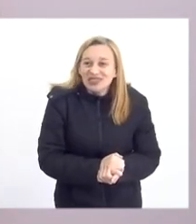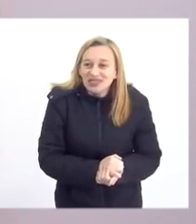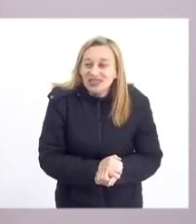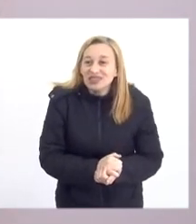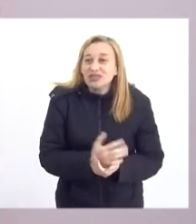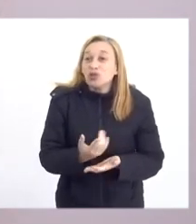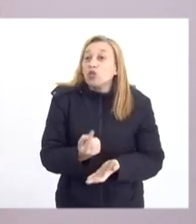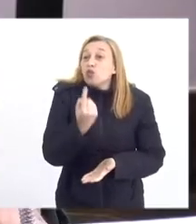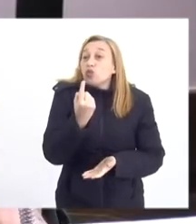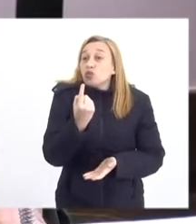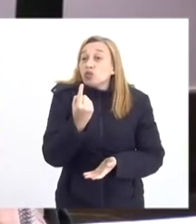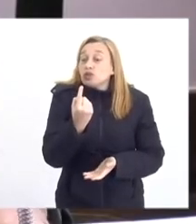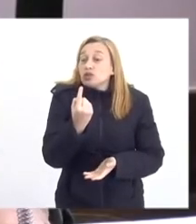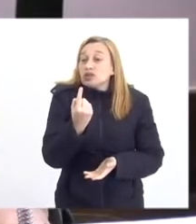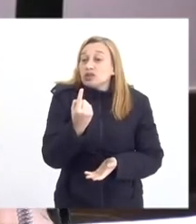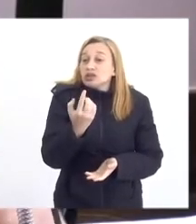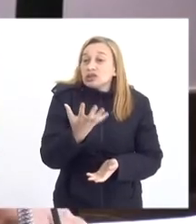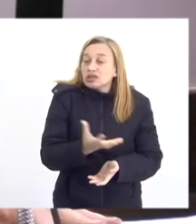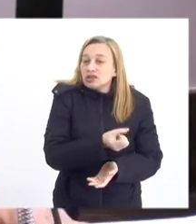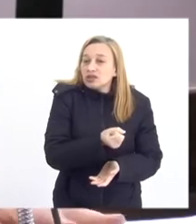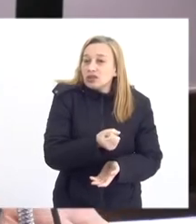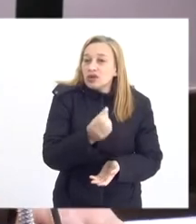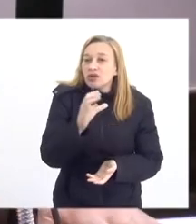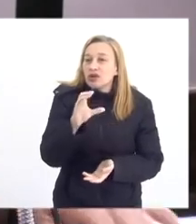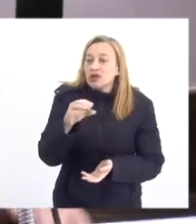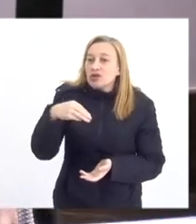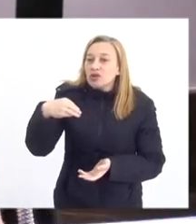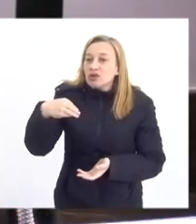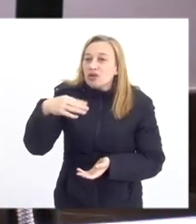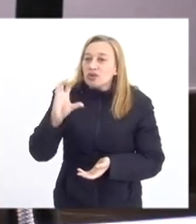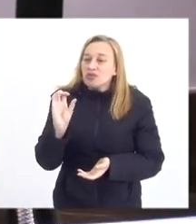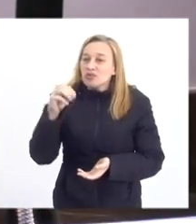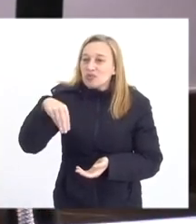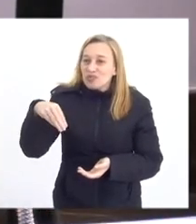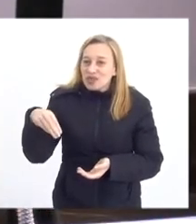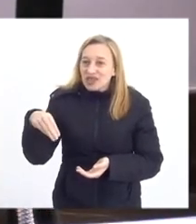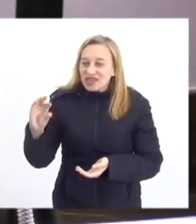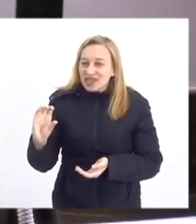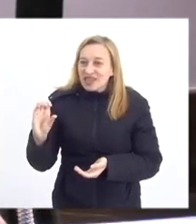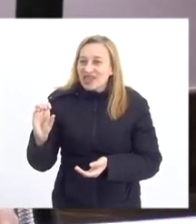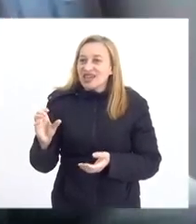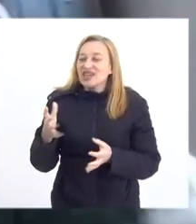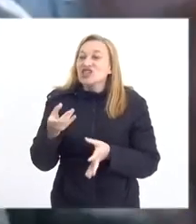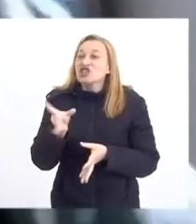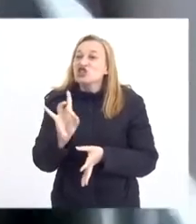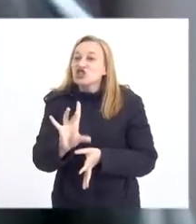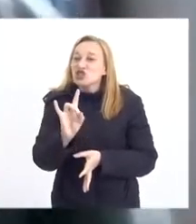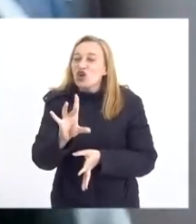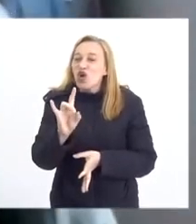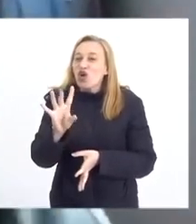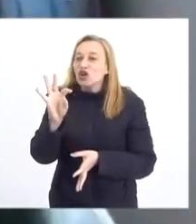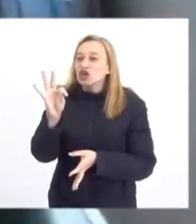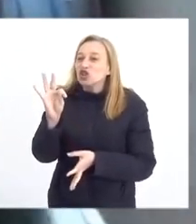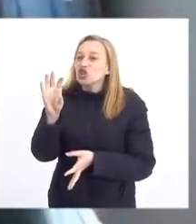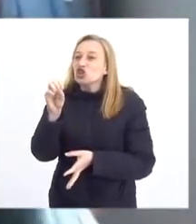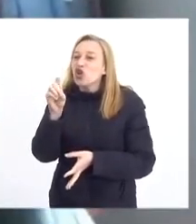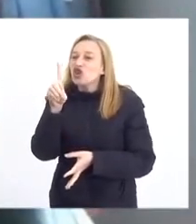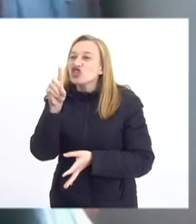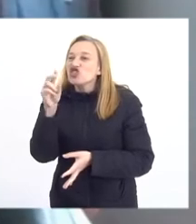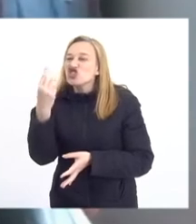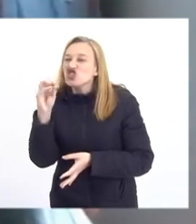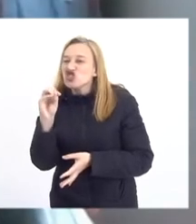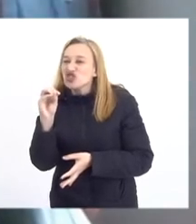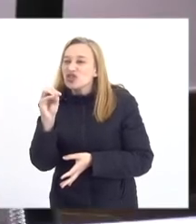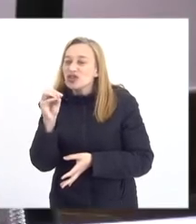escapou disso foi o Carlos Mink, que tomou todinho a infância toda, comeu o biscoito